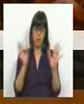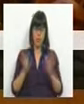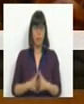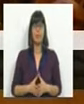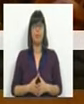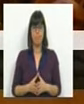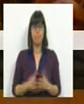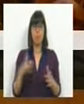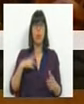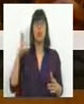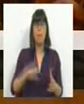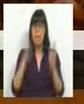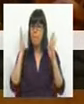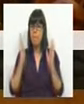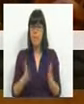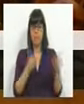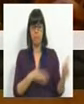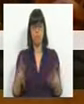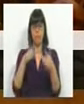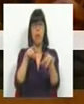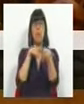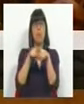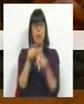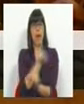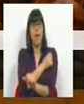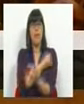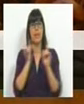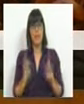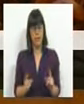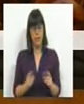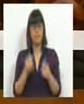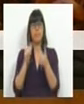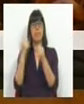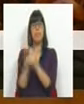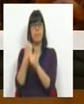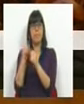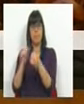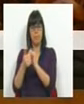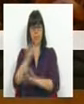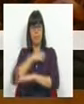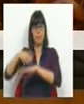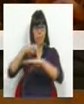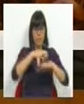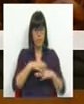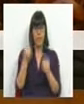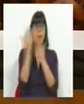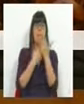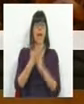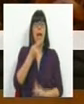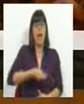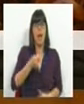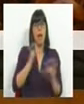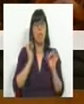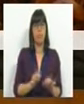deputados, Portugal precisa de estratégia nas políticas de habitação, de reabilitação urbana, do mercado de